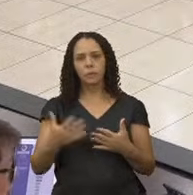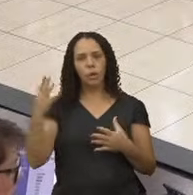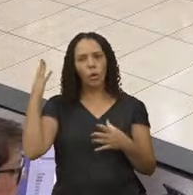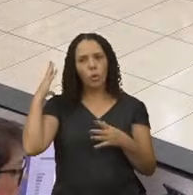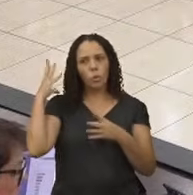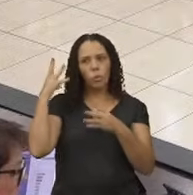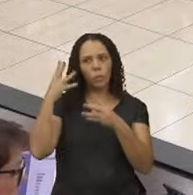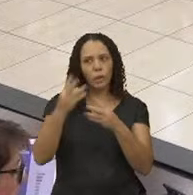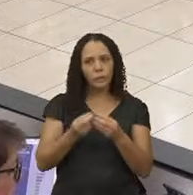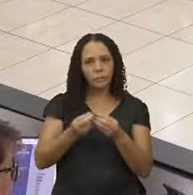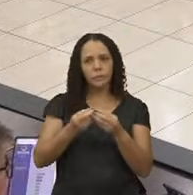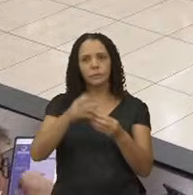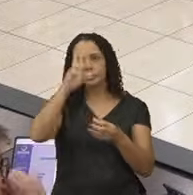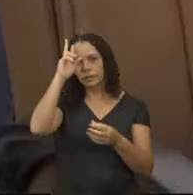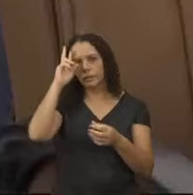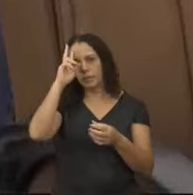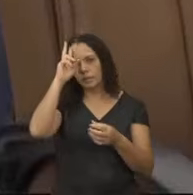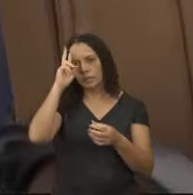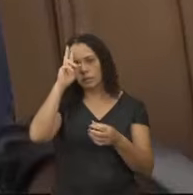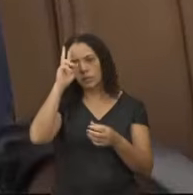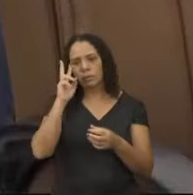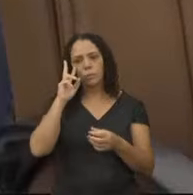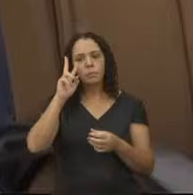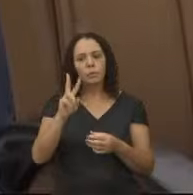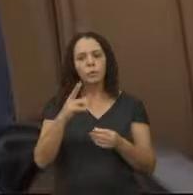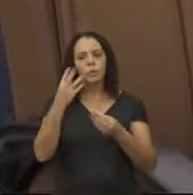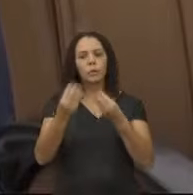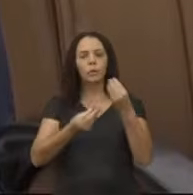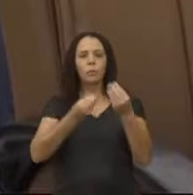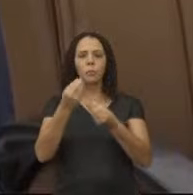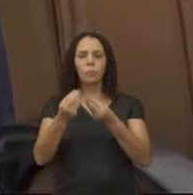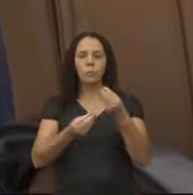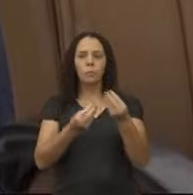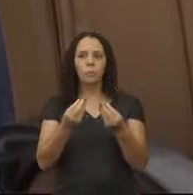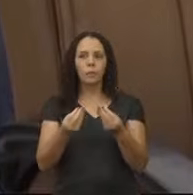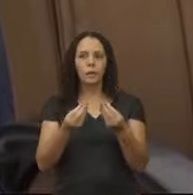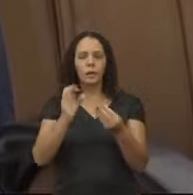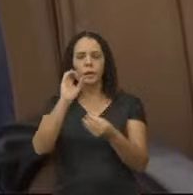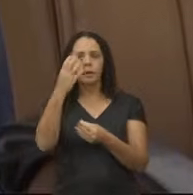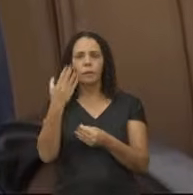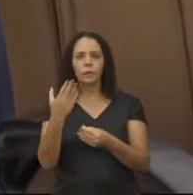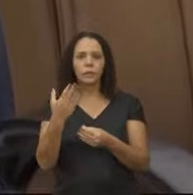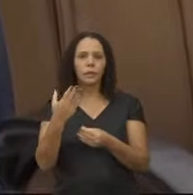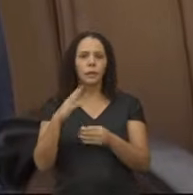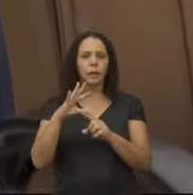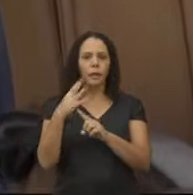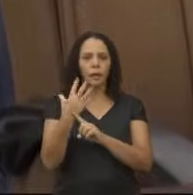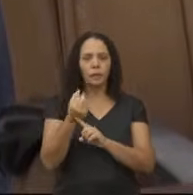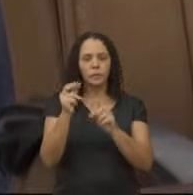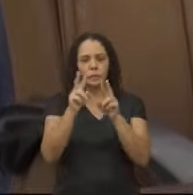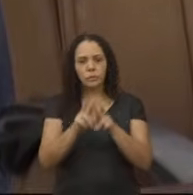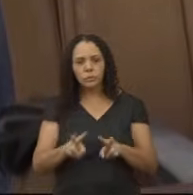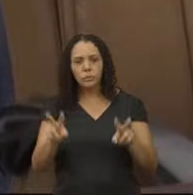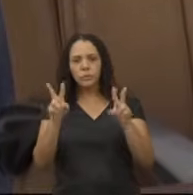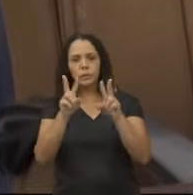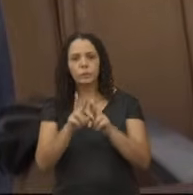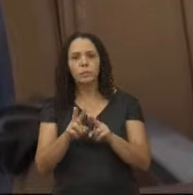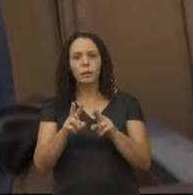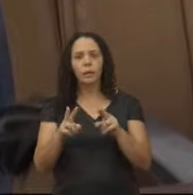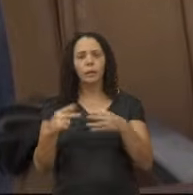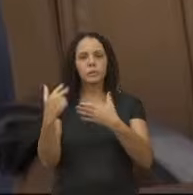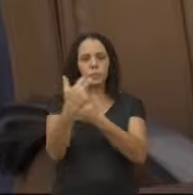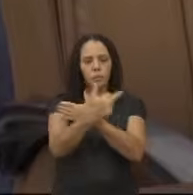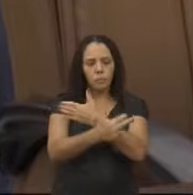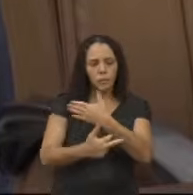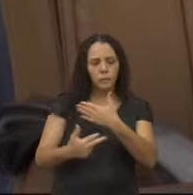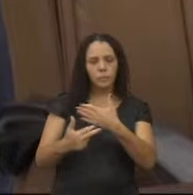retrospectiva histórica para ver como é tratado as artes visuais aqui no município, o muralismo, o grafite, a